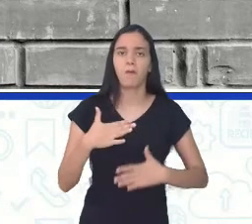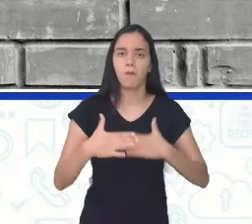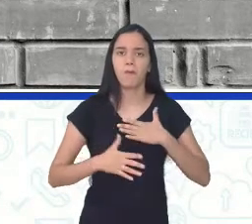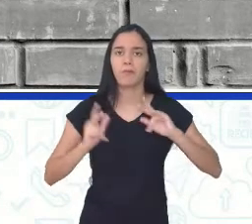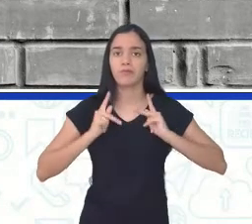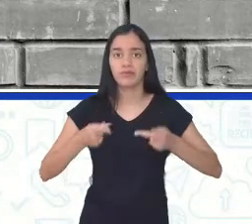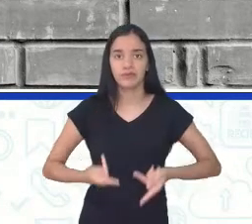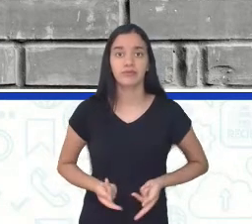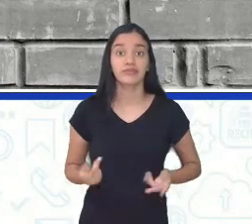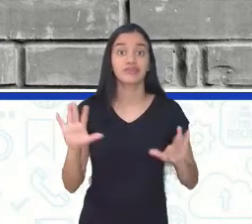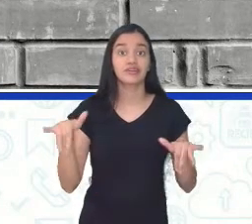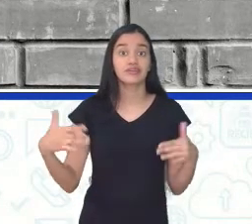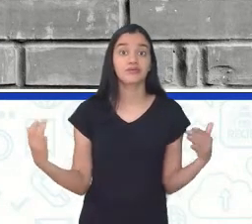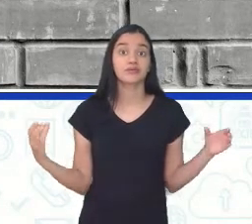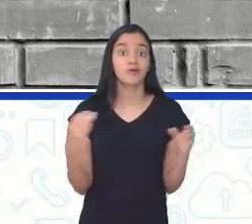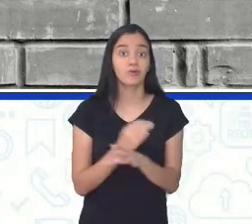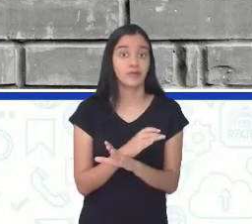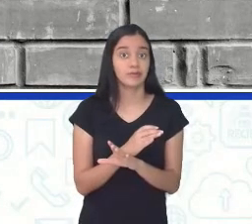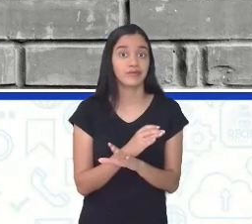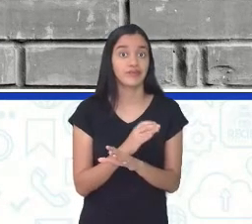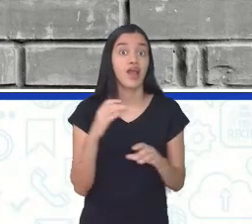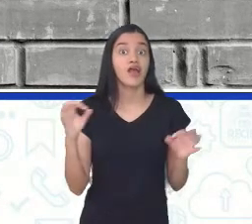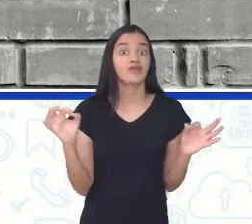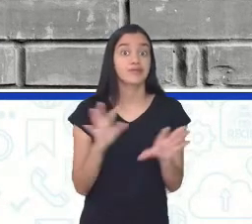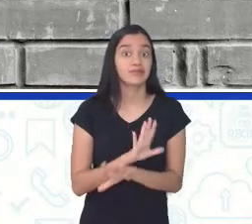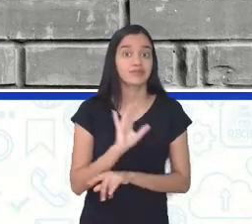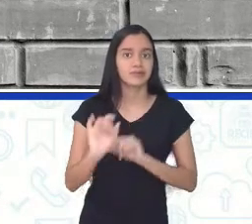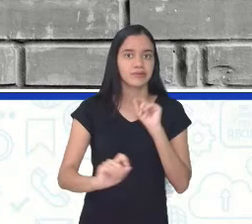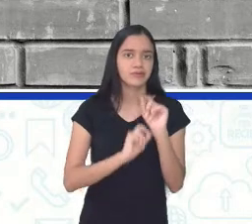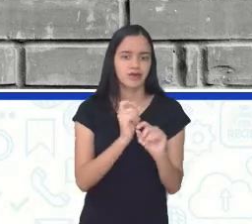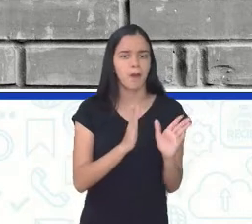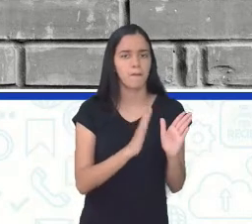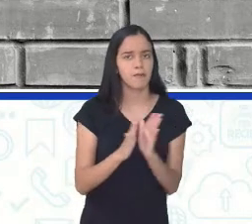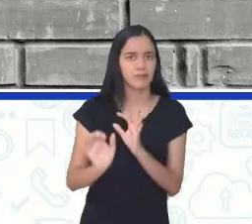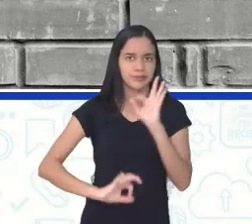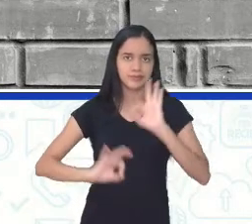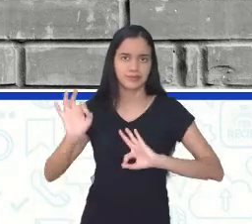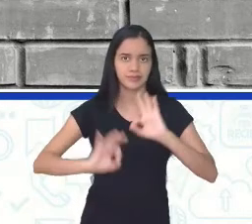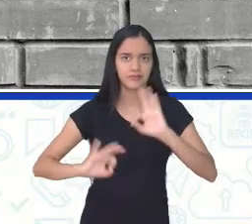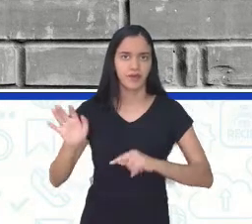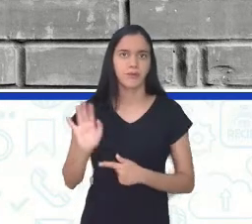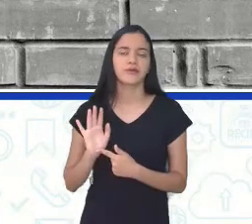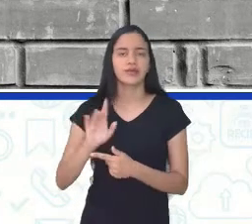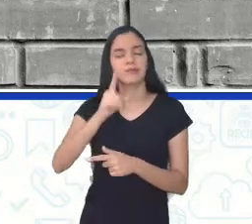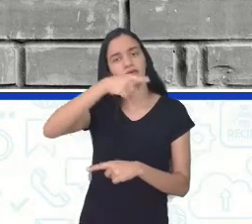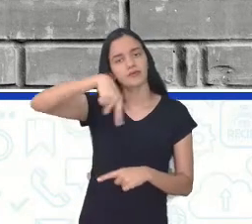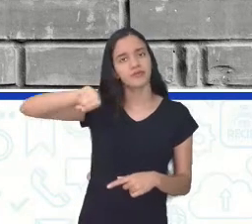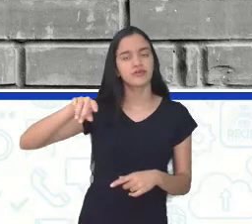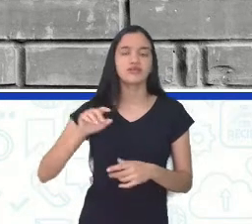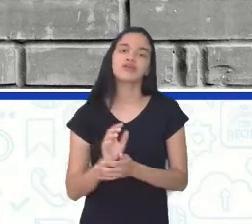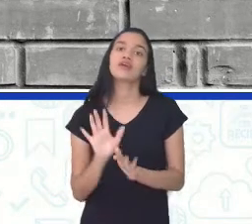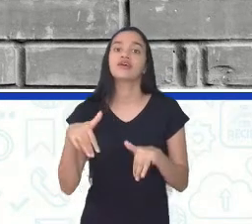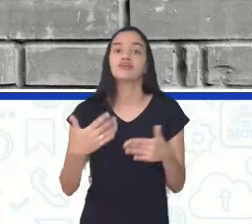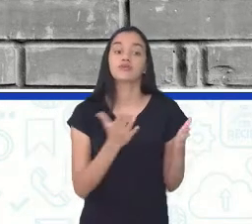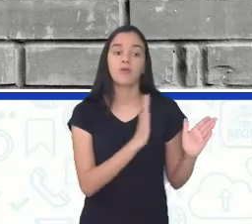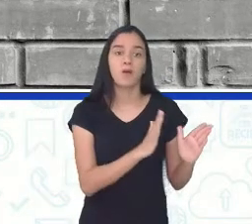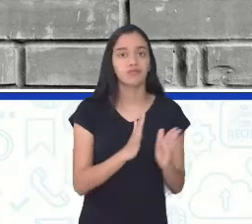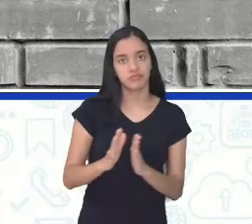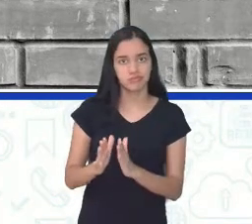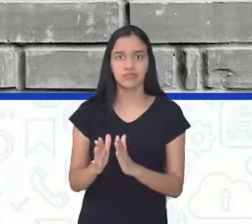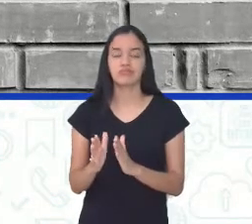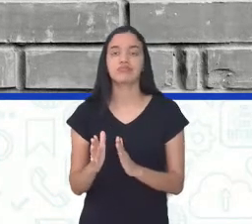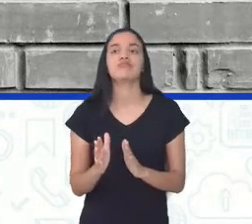está concluindo as etapas do nível de organização. Eu trouxe para vocês verem que nós estamos numa sequência,